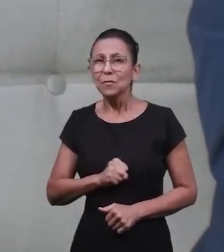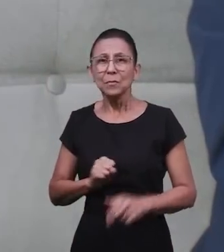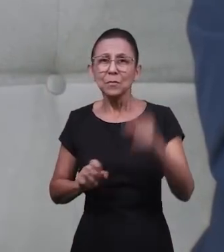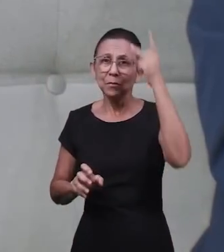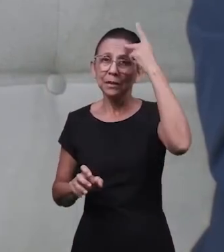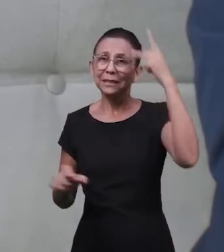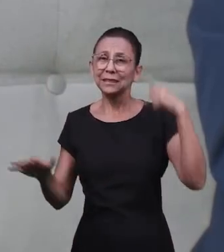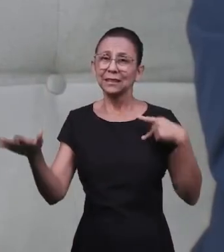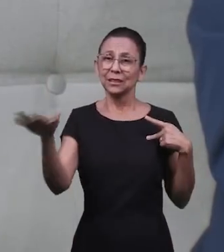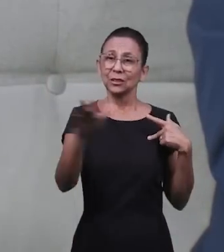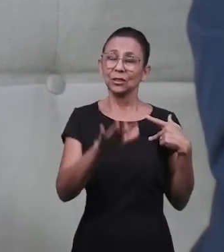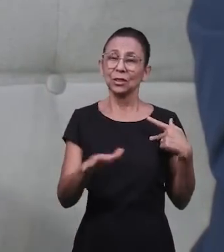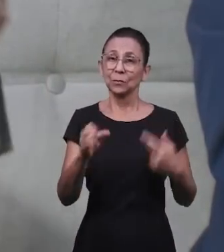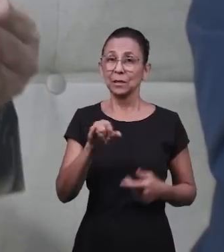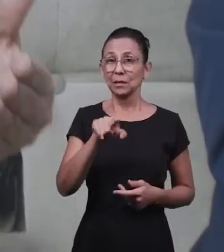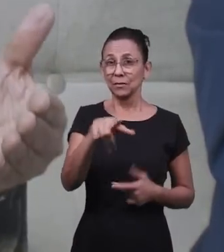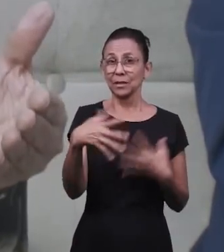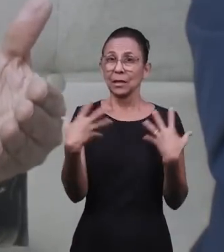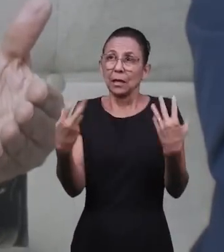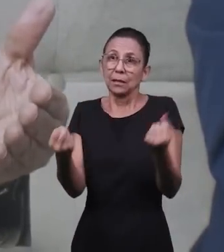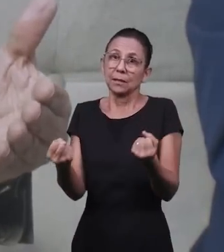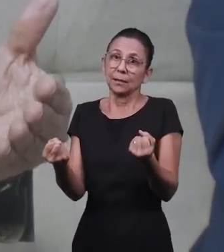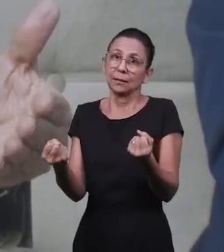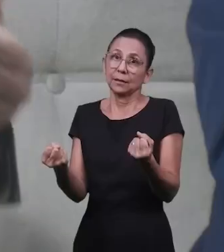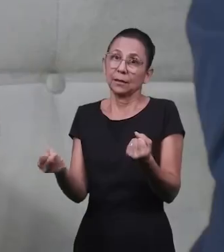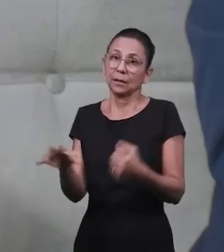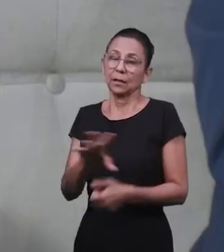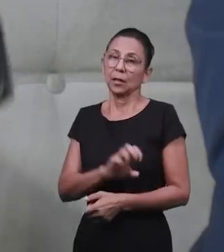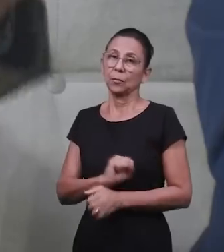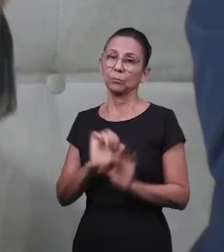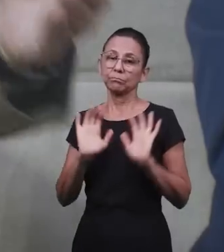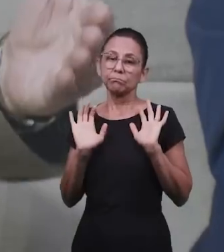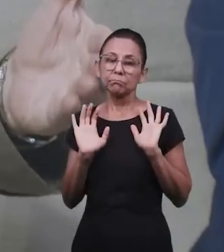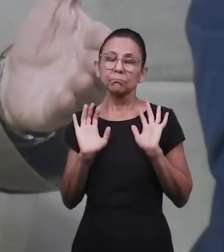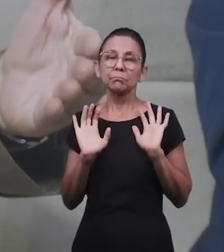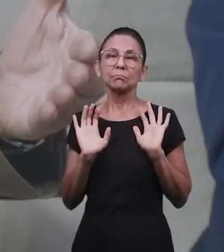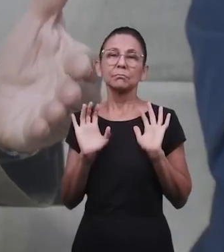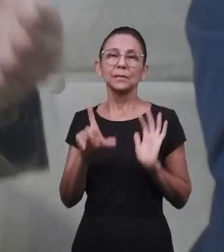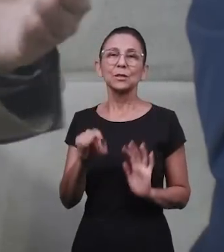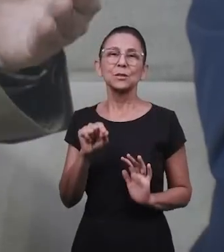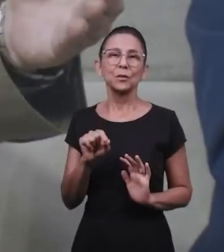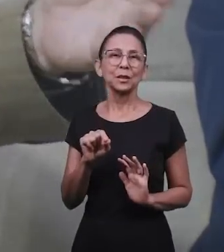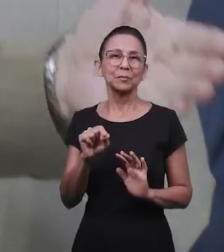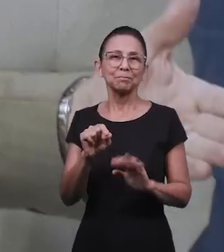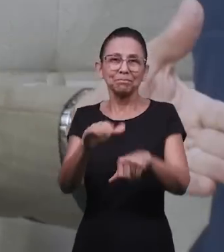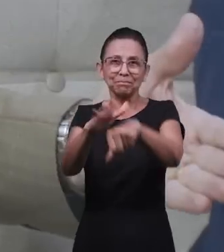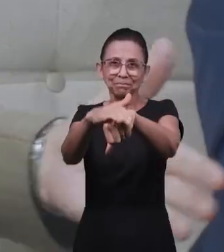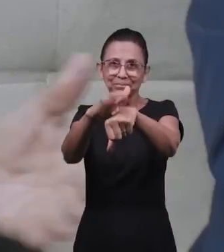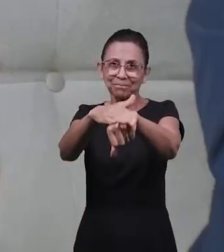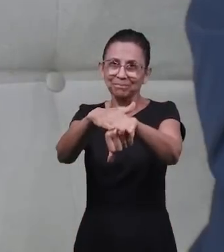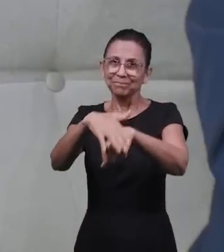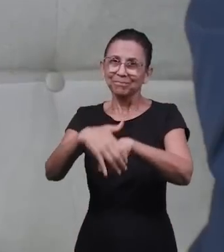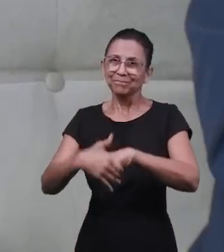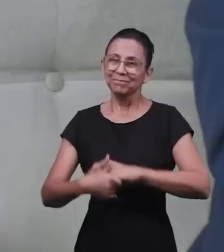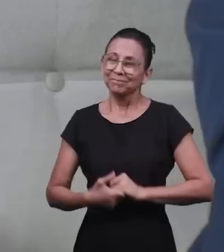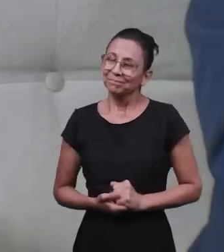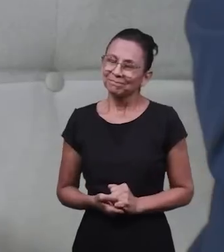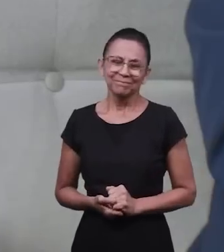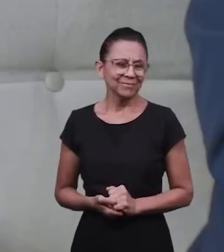vai aceitar este amor, é uma decisão do homem. E isto não muda o amor de Deus pelo homem.